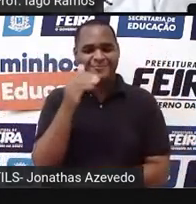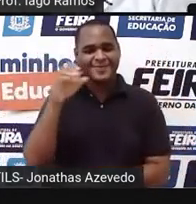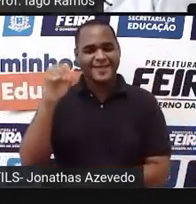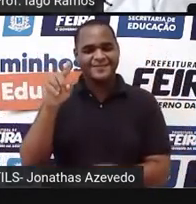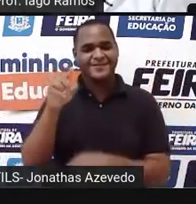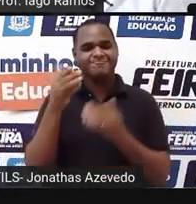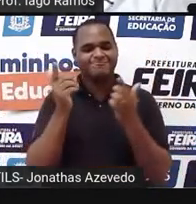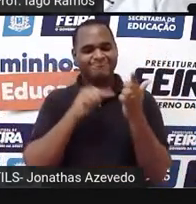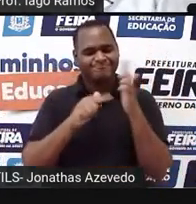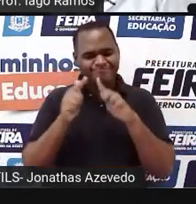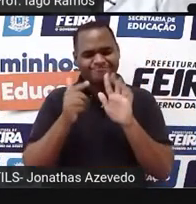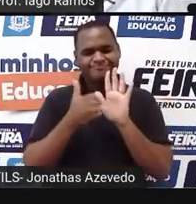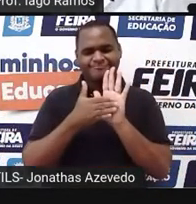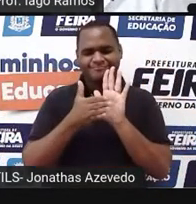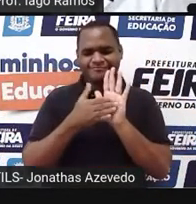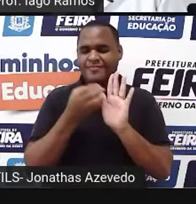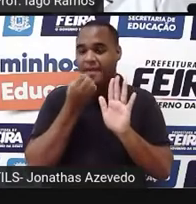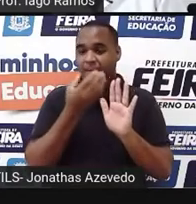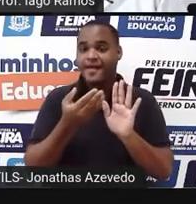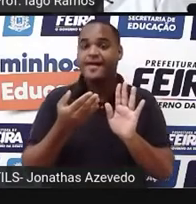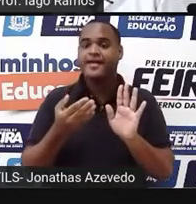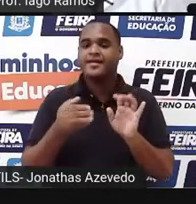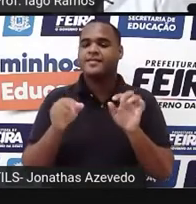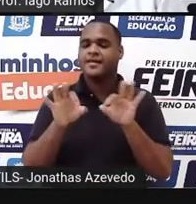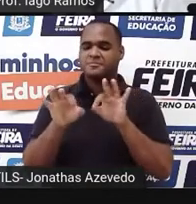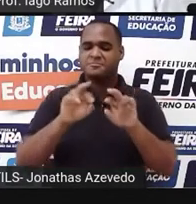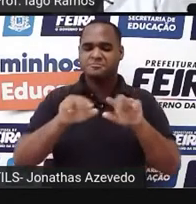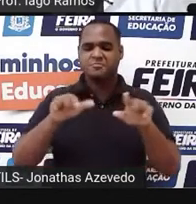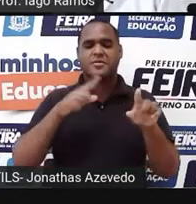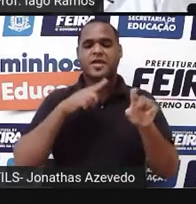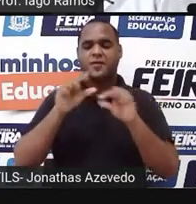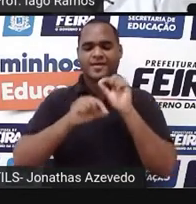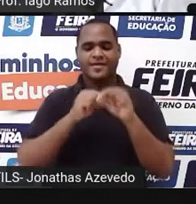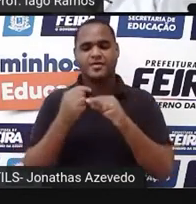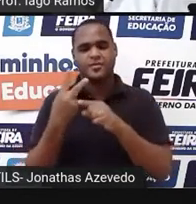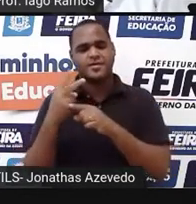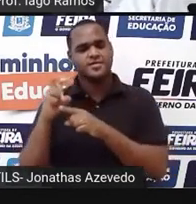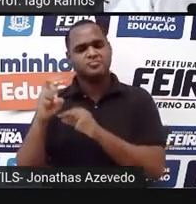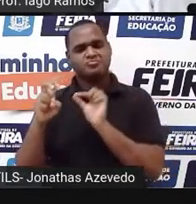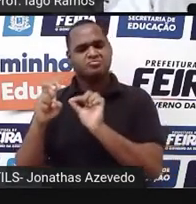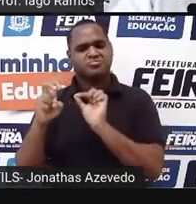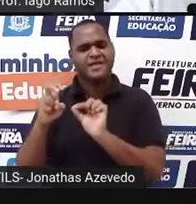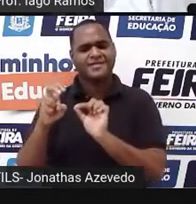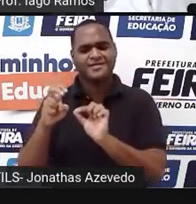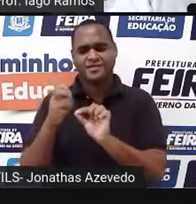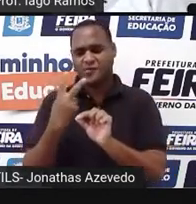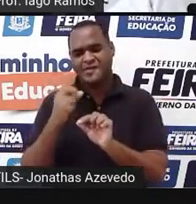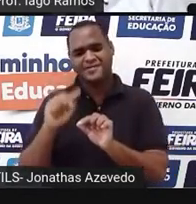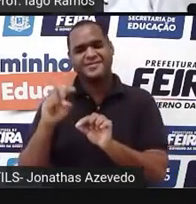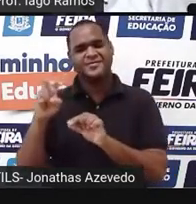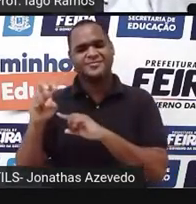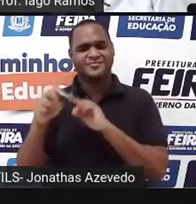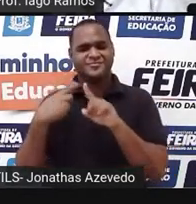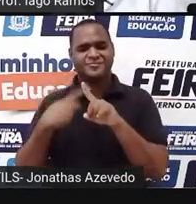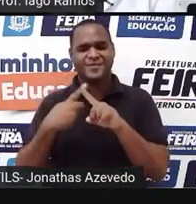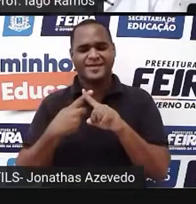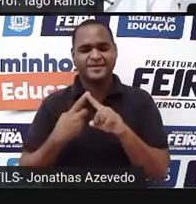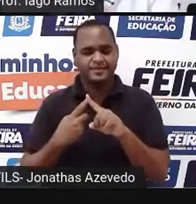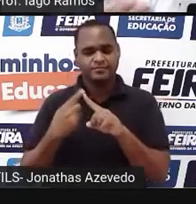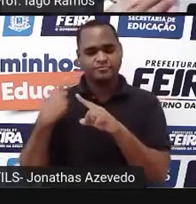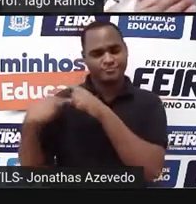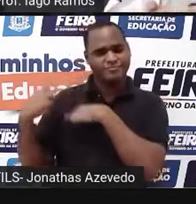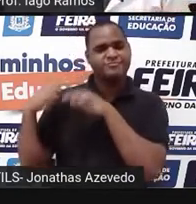10 para você. Tenho certeza que você acertou. E por que que é 2 e 5, tá? Olha só, em uma